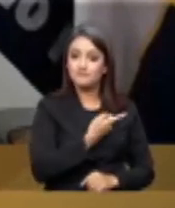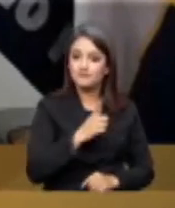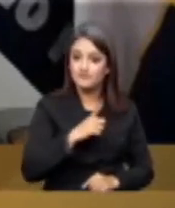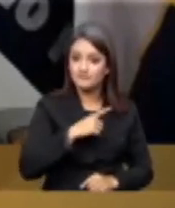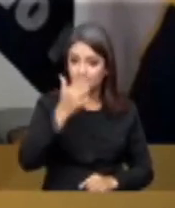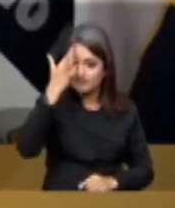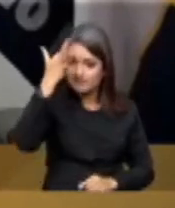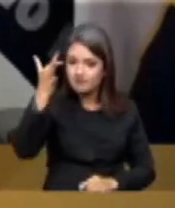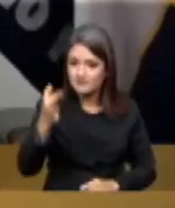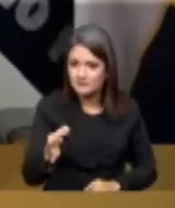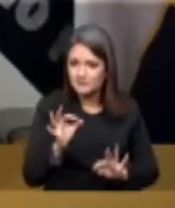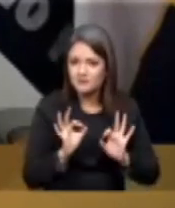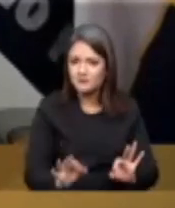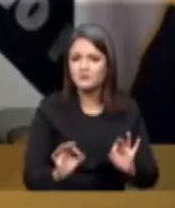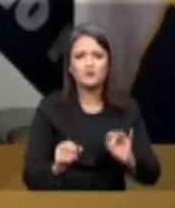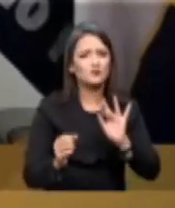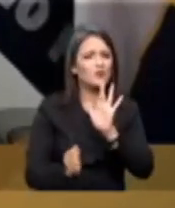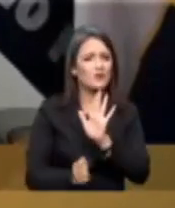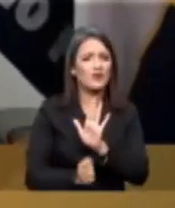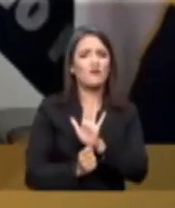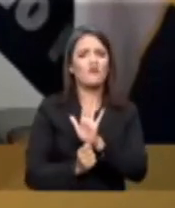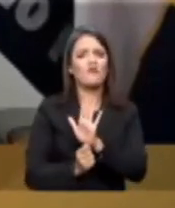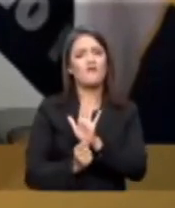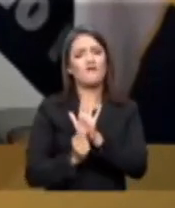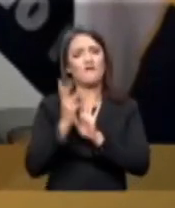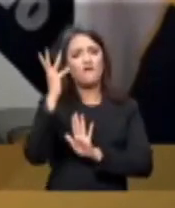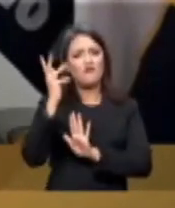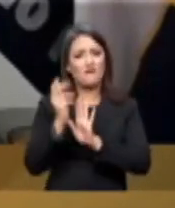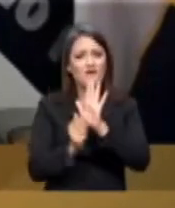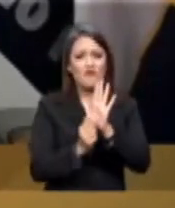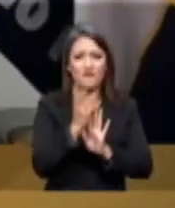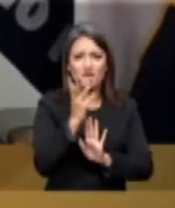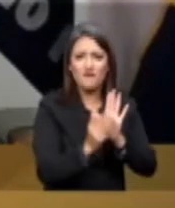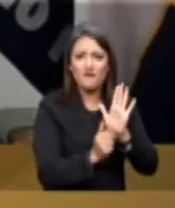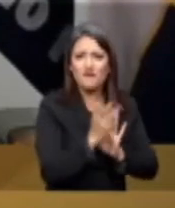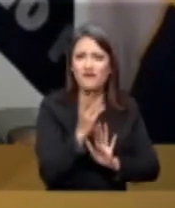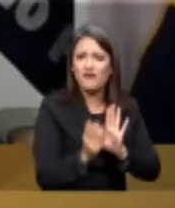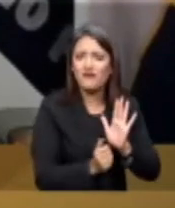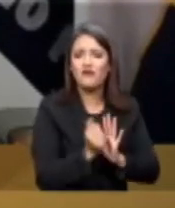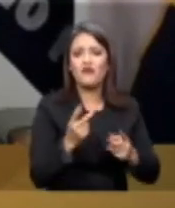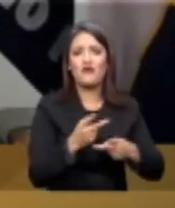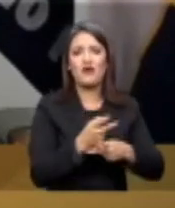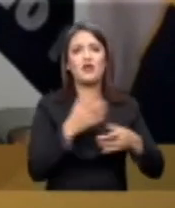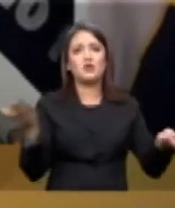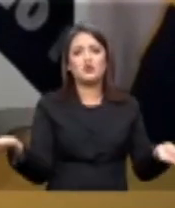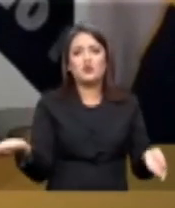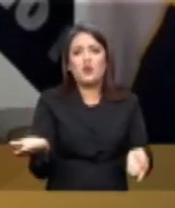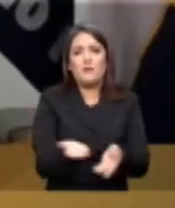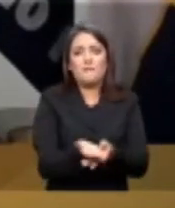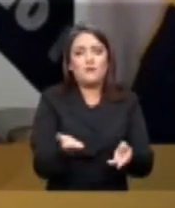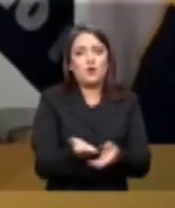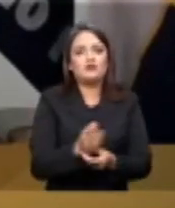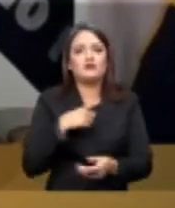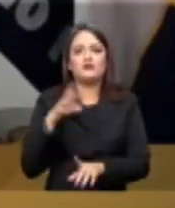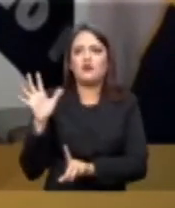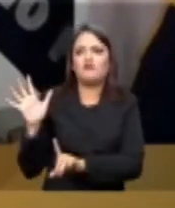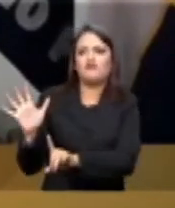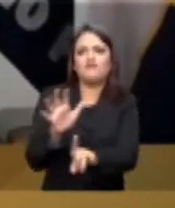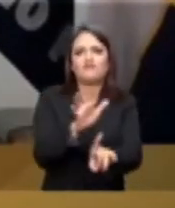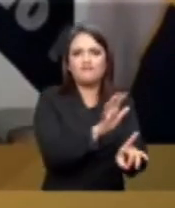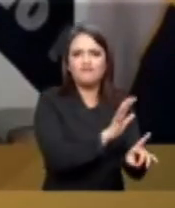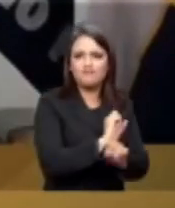compreensão de que são numerosos e de grande repercussão social, política e econômica os processos pautados para julgamento deste